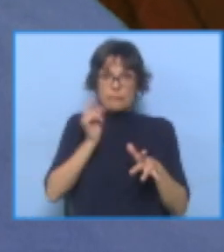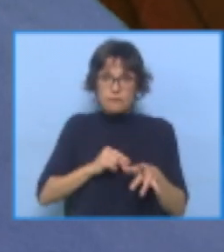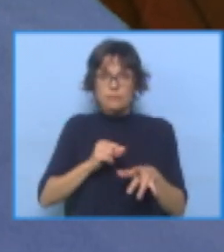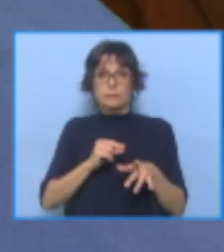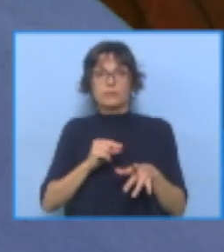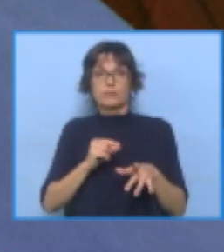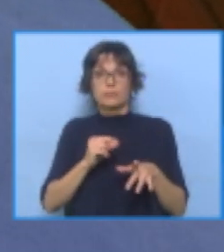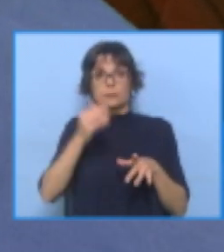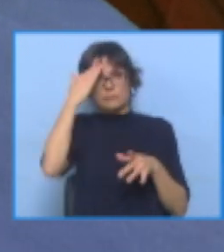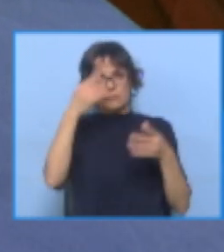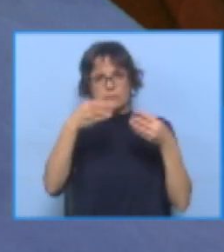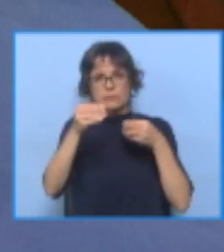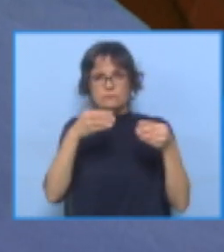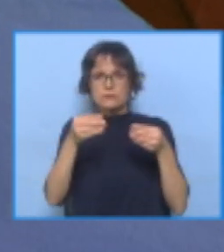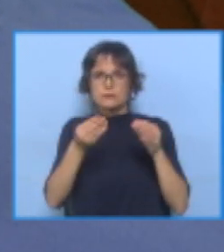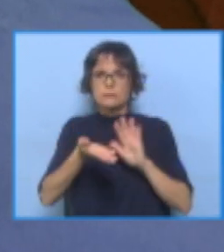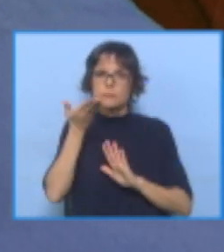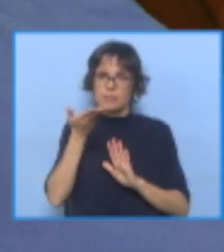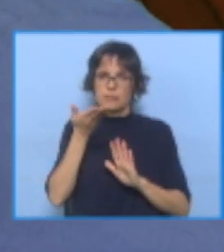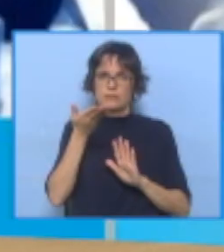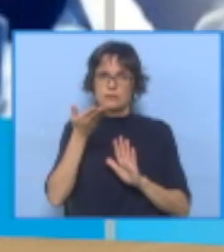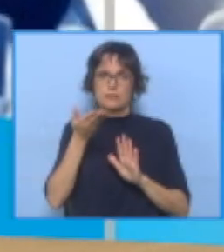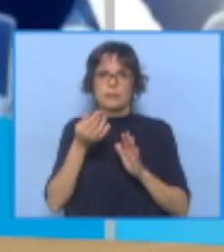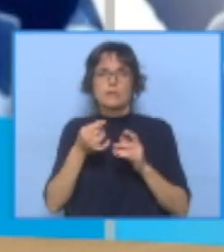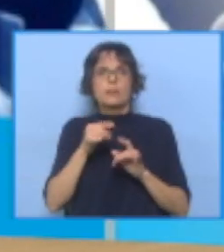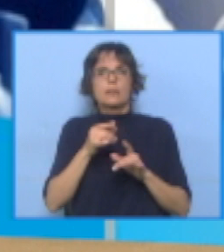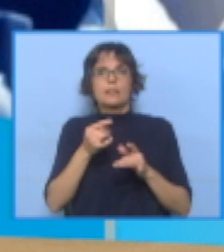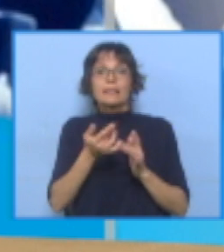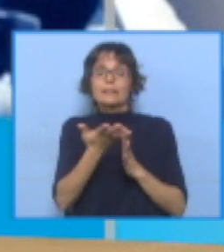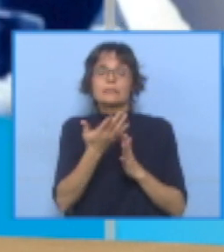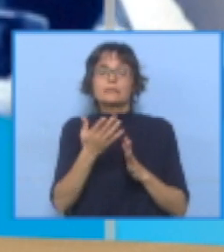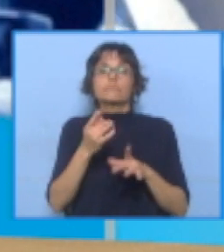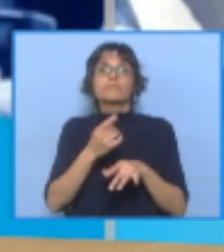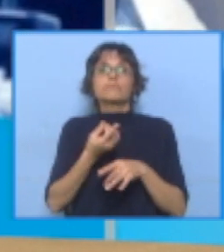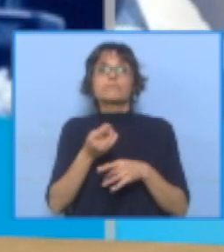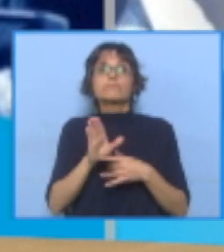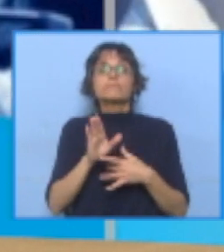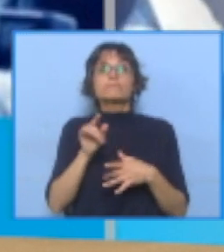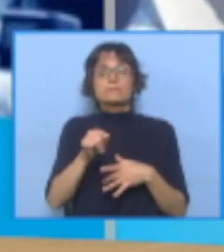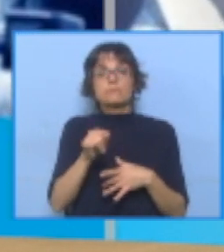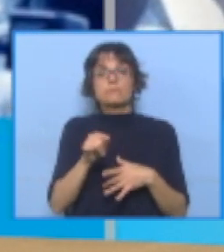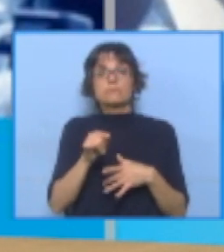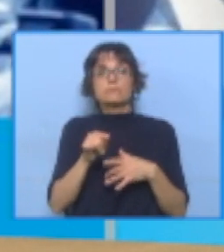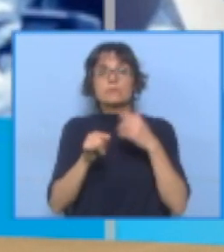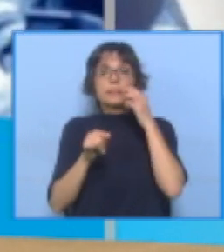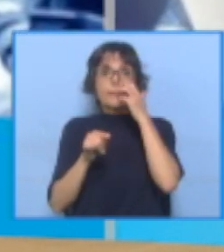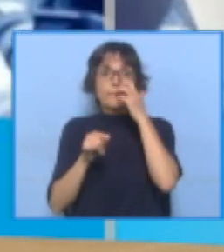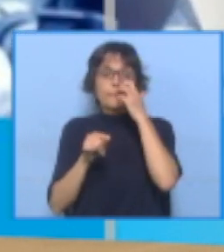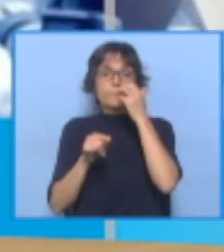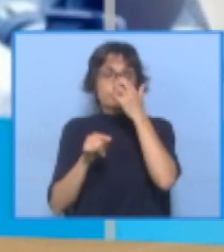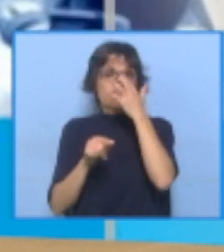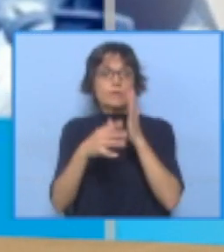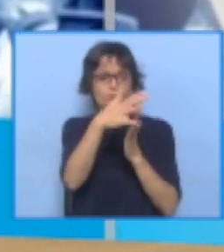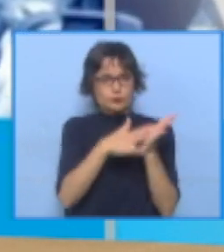pode acontecer que tudo no papel esteja muito direitinho, mas que os trabalhadores saibam exatamente que se exercerem os